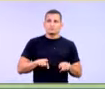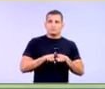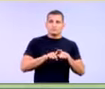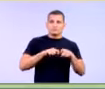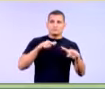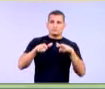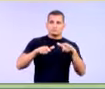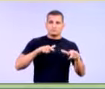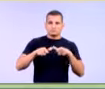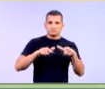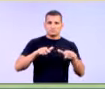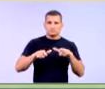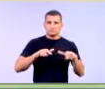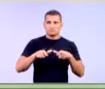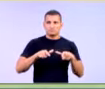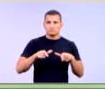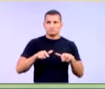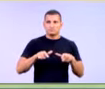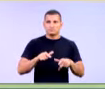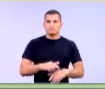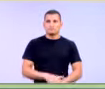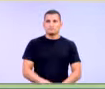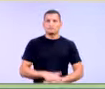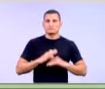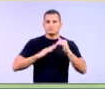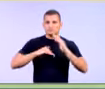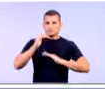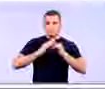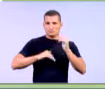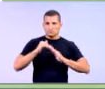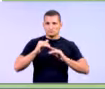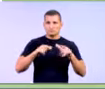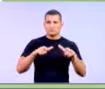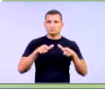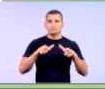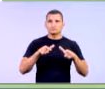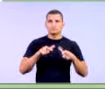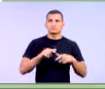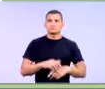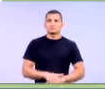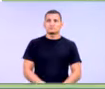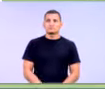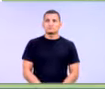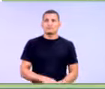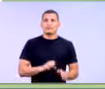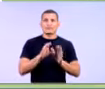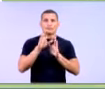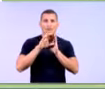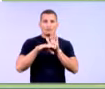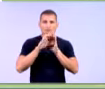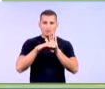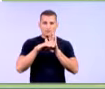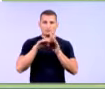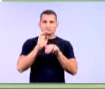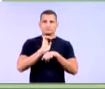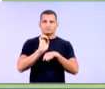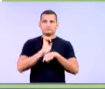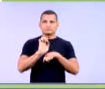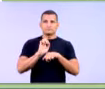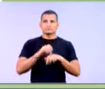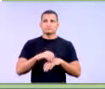estudante para o profissional, para a área profissional. E o conceito de estágio?